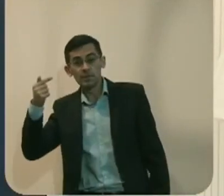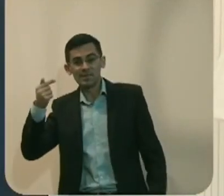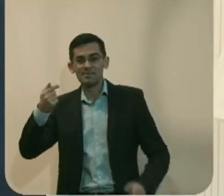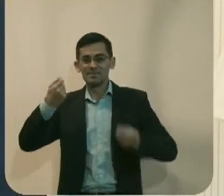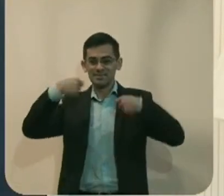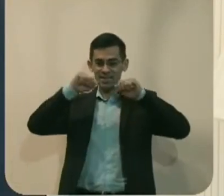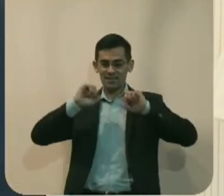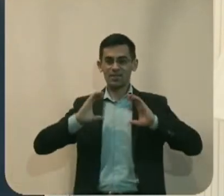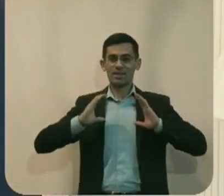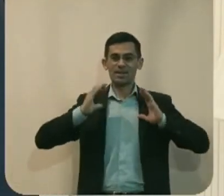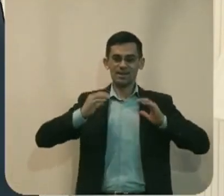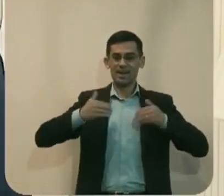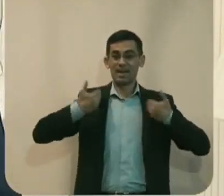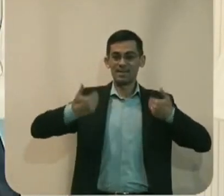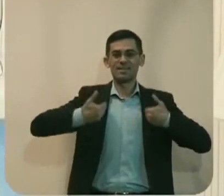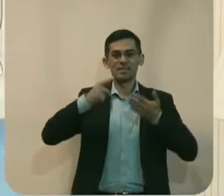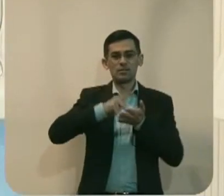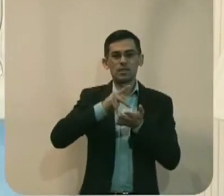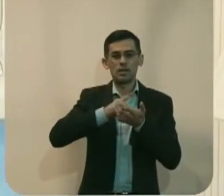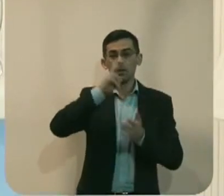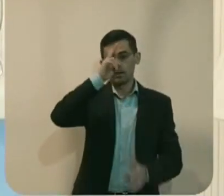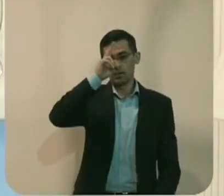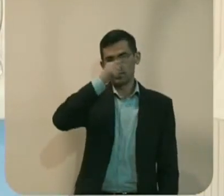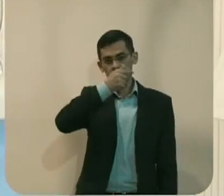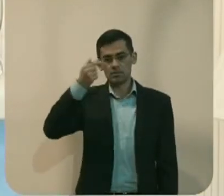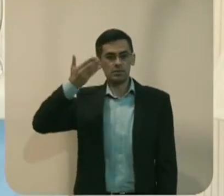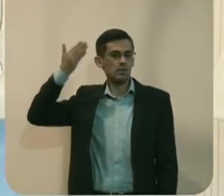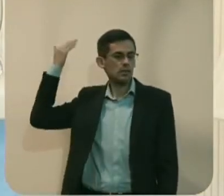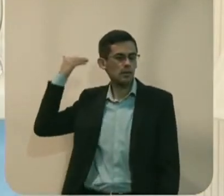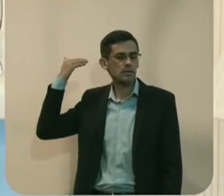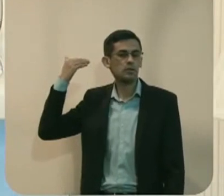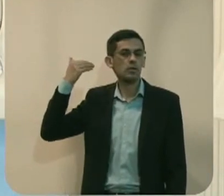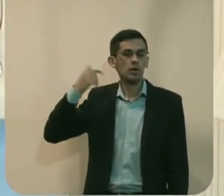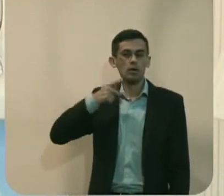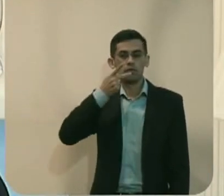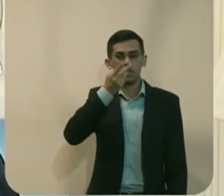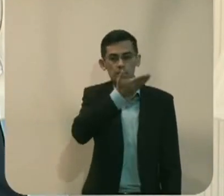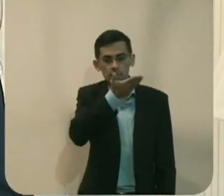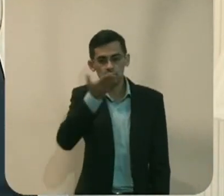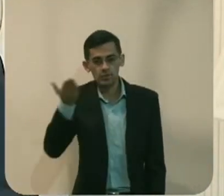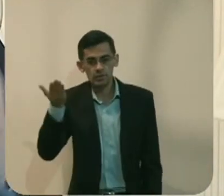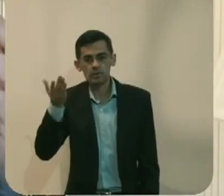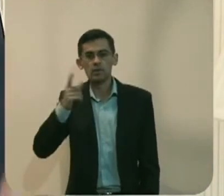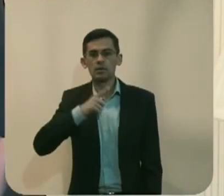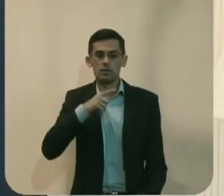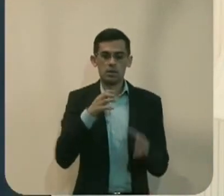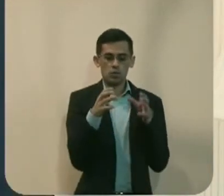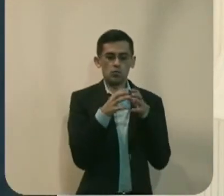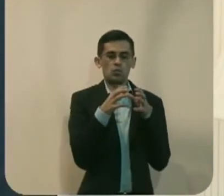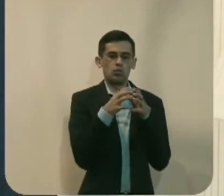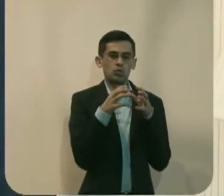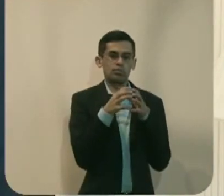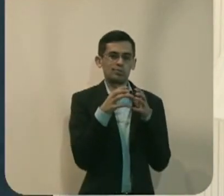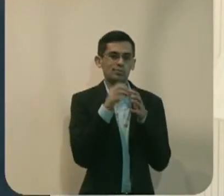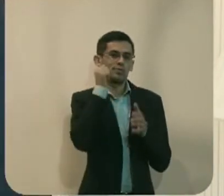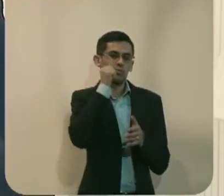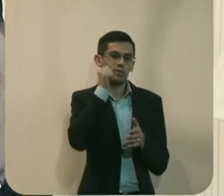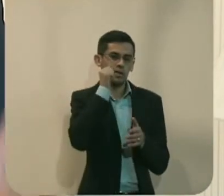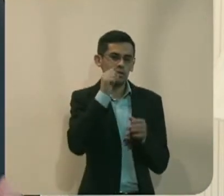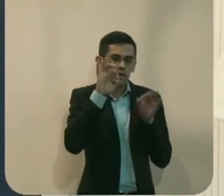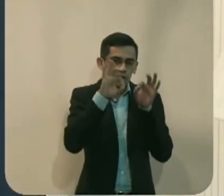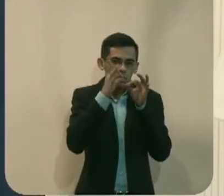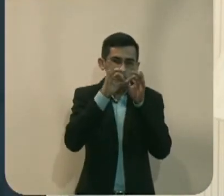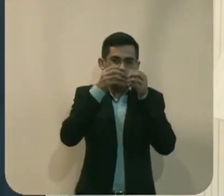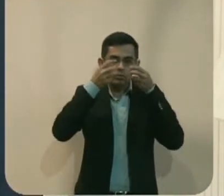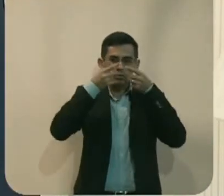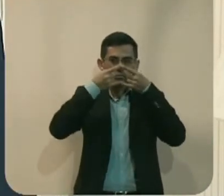tanta alegria. Você lembra que algumas semanas atrás eu disse para você que tinha um grupo de senhoras da igreja que estavam